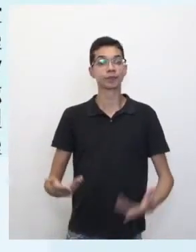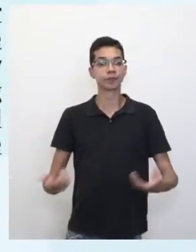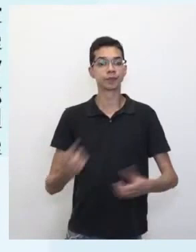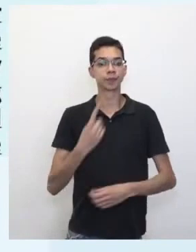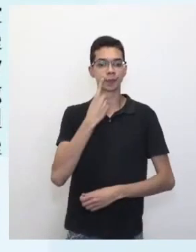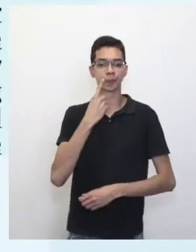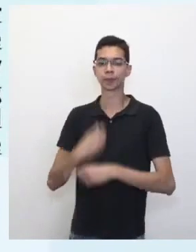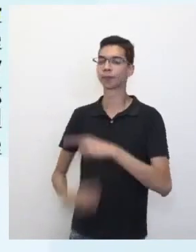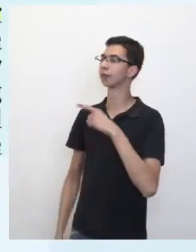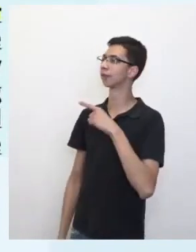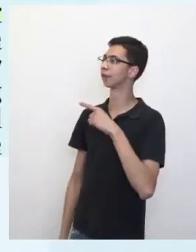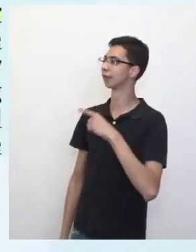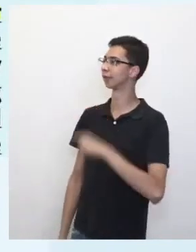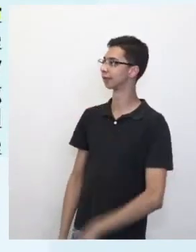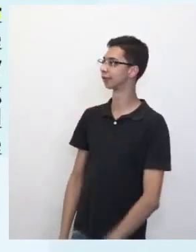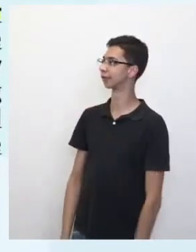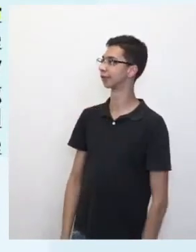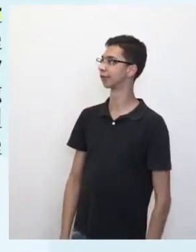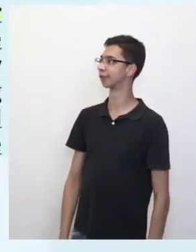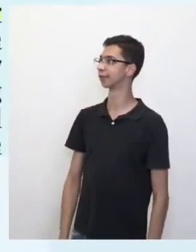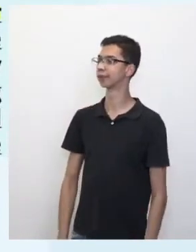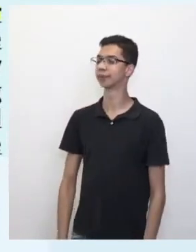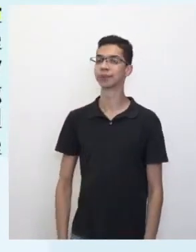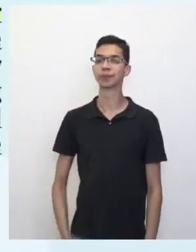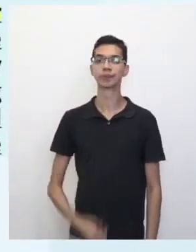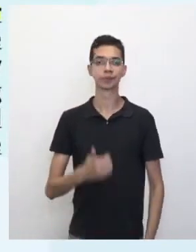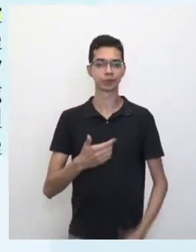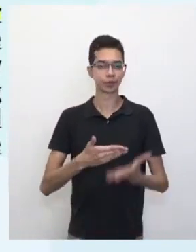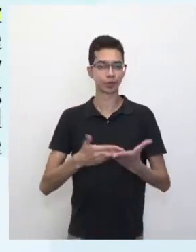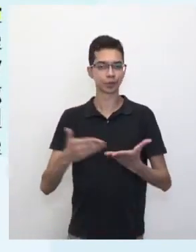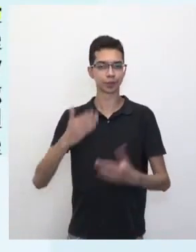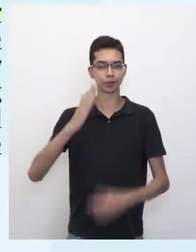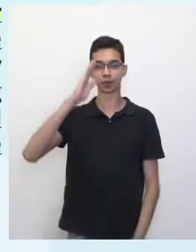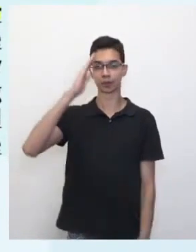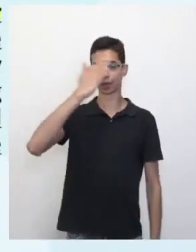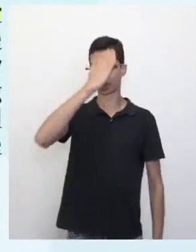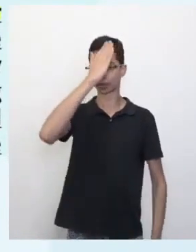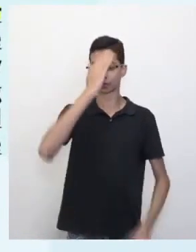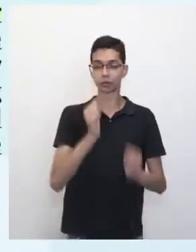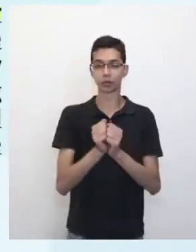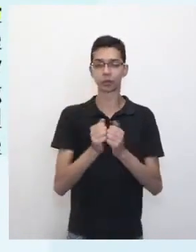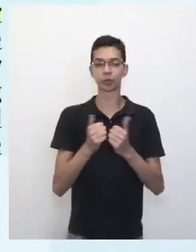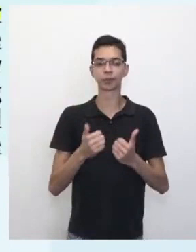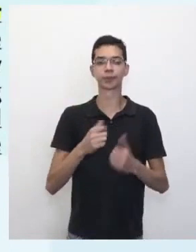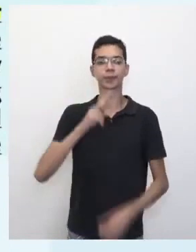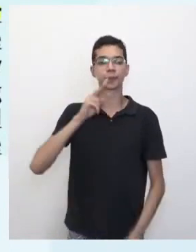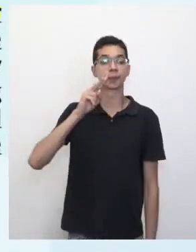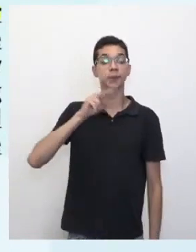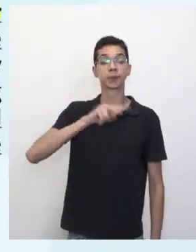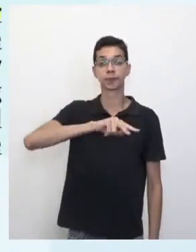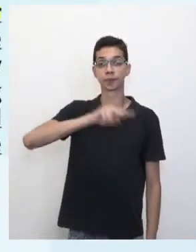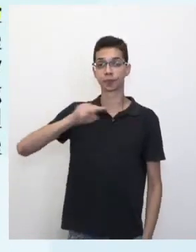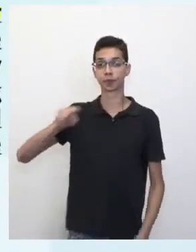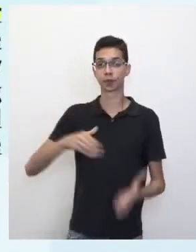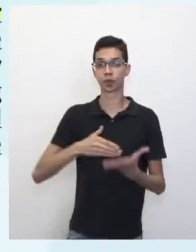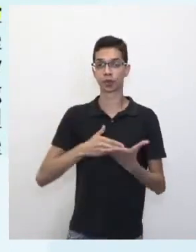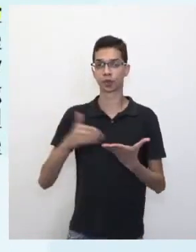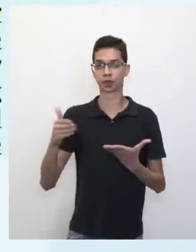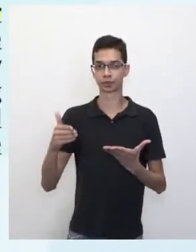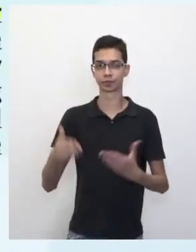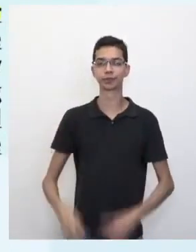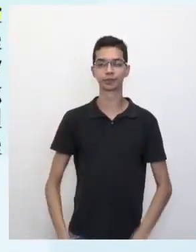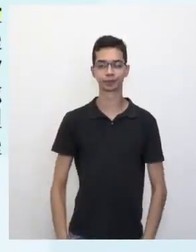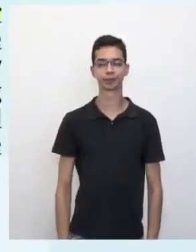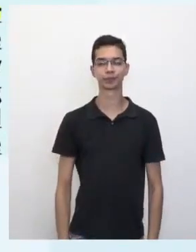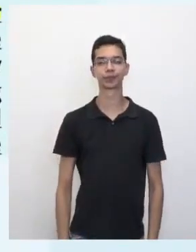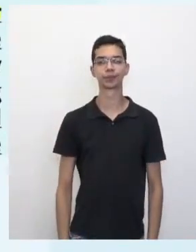aparecendo aqui nesse trechinho do livro. Vamos lá, Ed? Ok. Ok. I'm sure he loses pleasanter companions than he